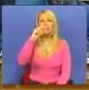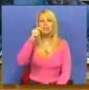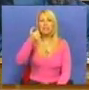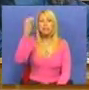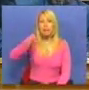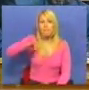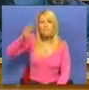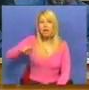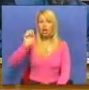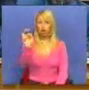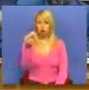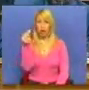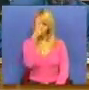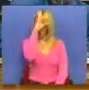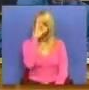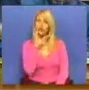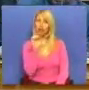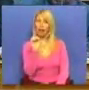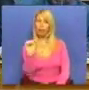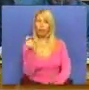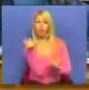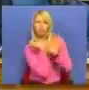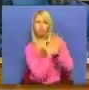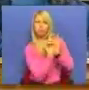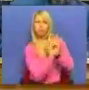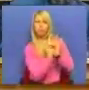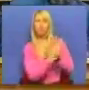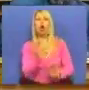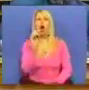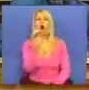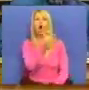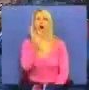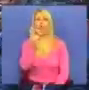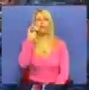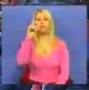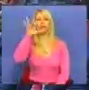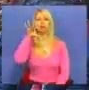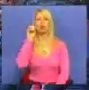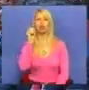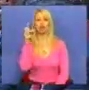de euros do Estado depositados em offshores.